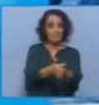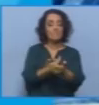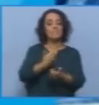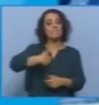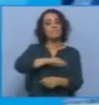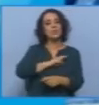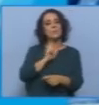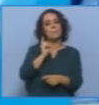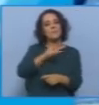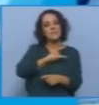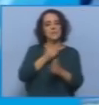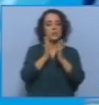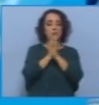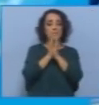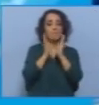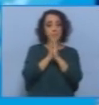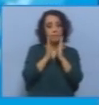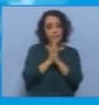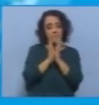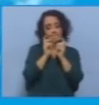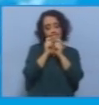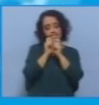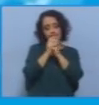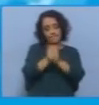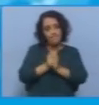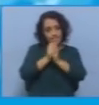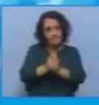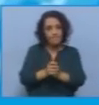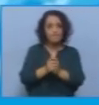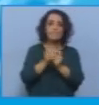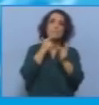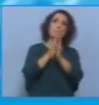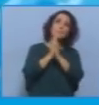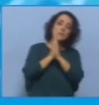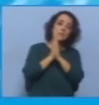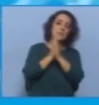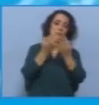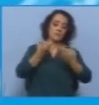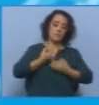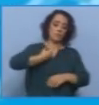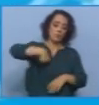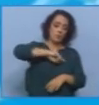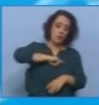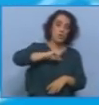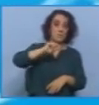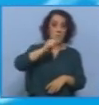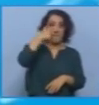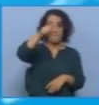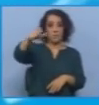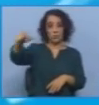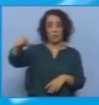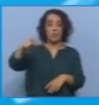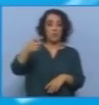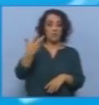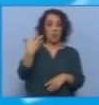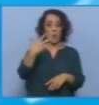de rezar por eles e também pedir por nós que o exemplo que muitas destas pessoas cristãs que infelizmente